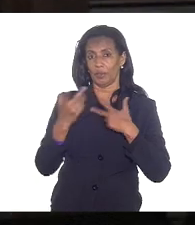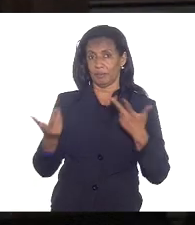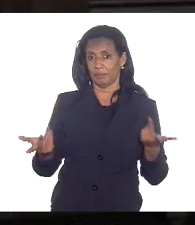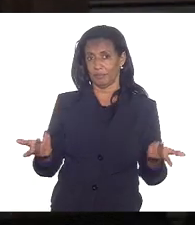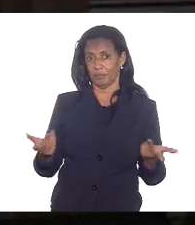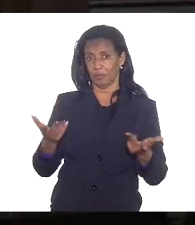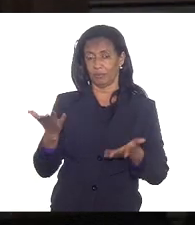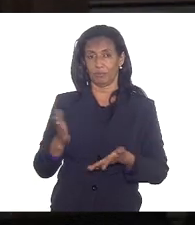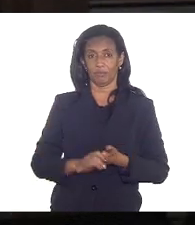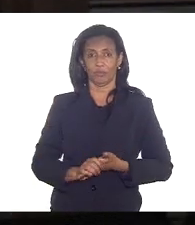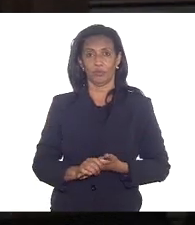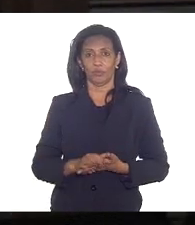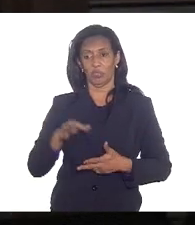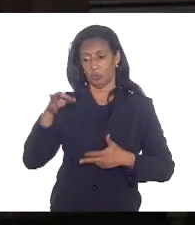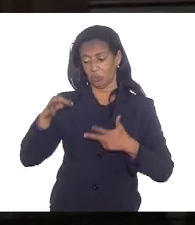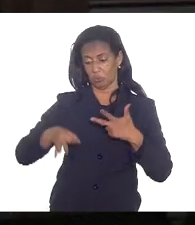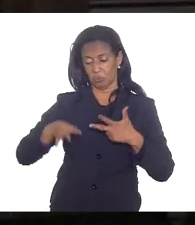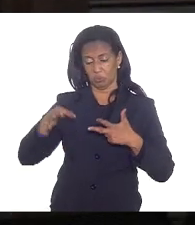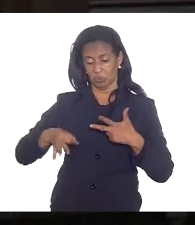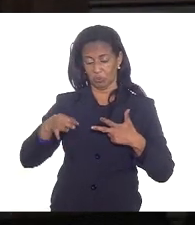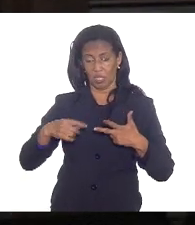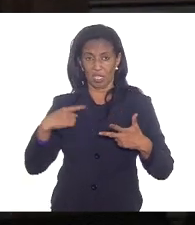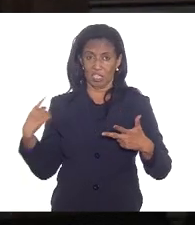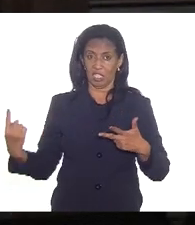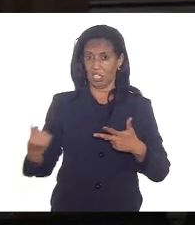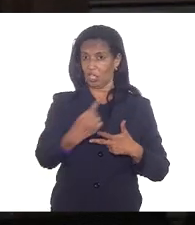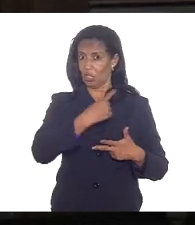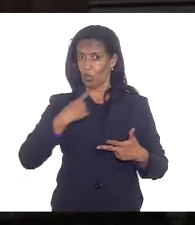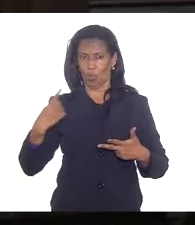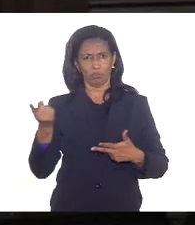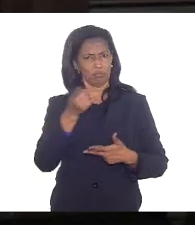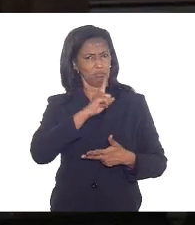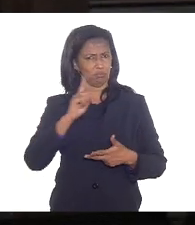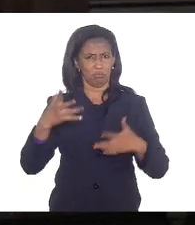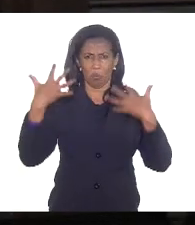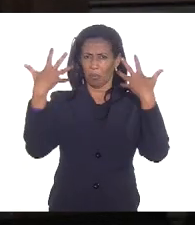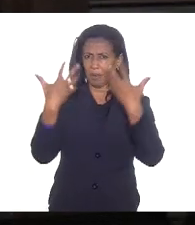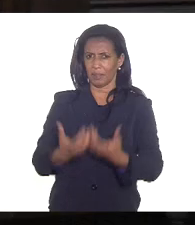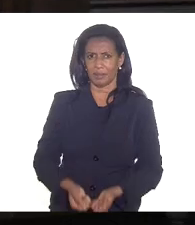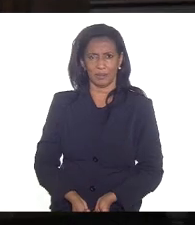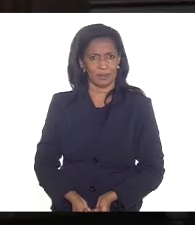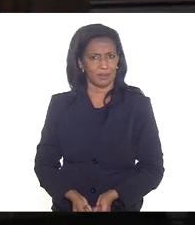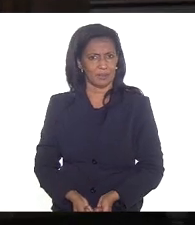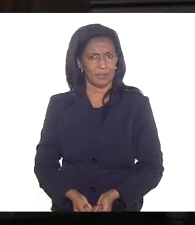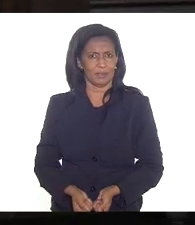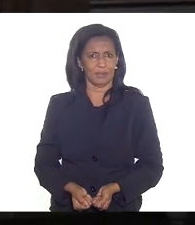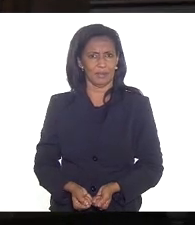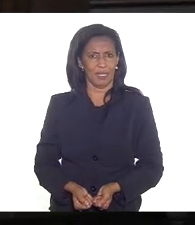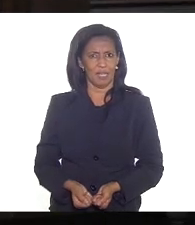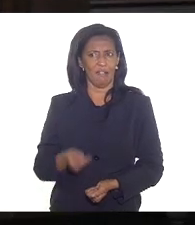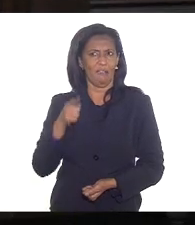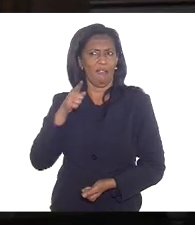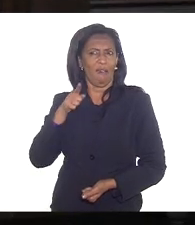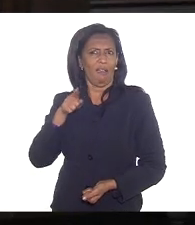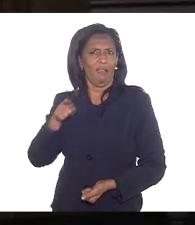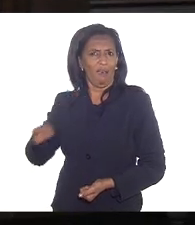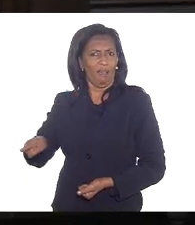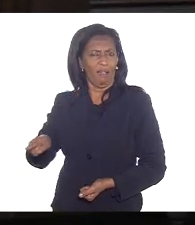e nós não vamos nos prender a uma intervenção